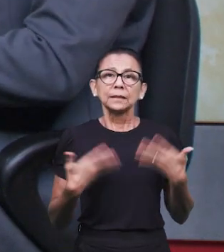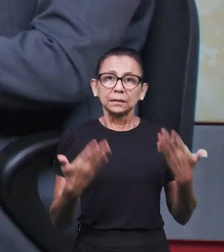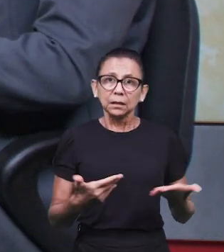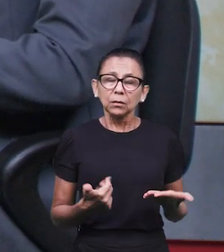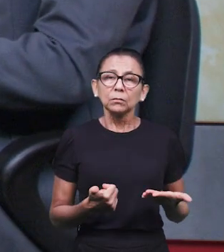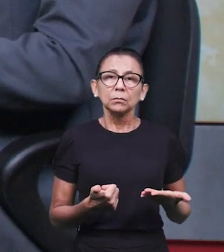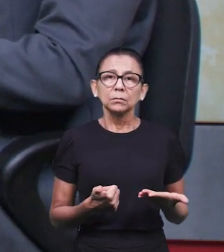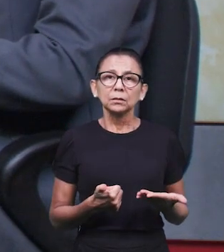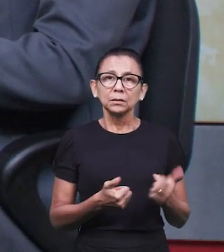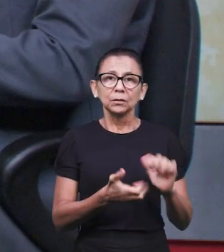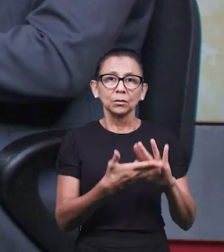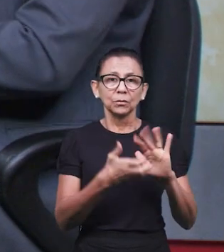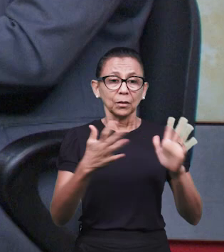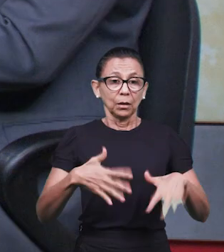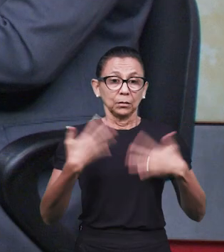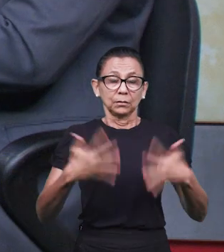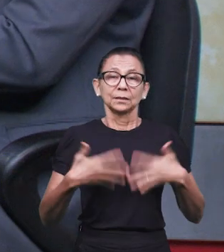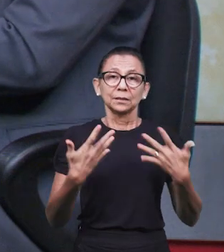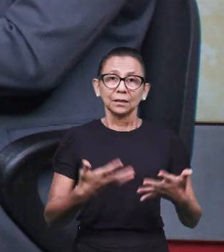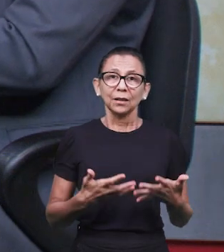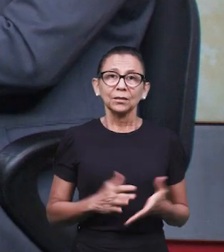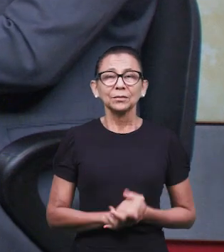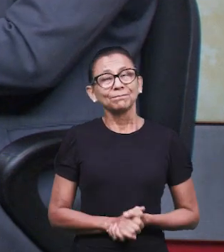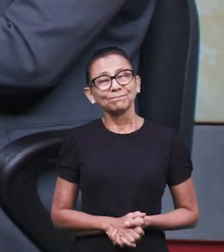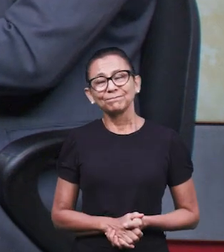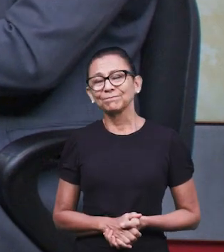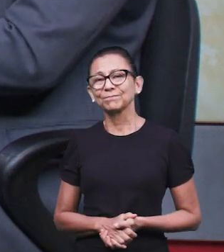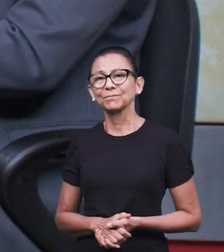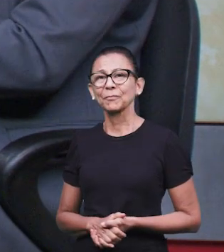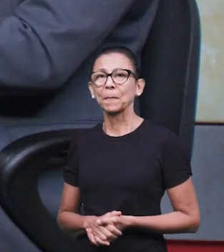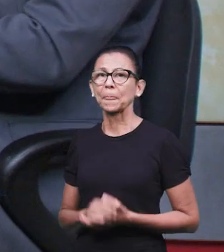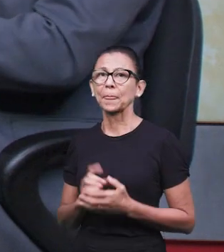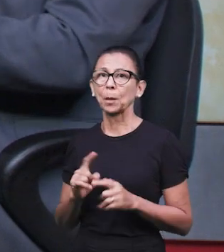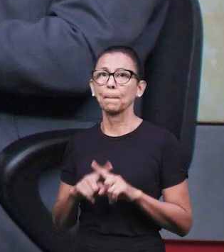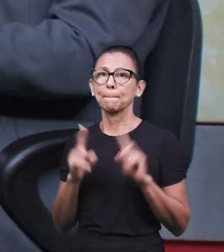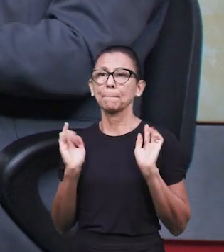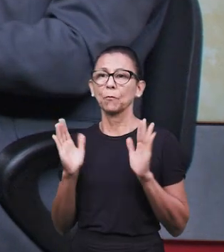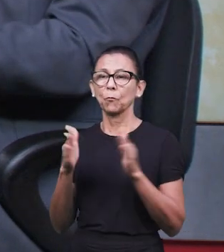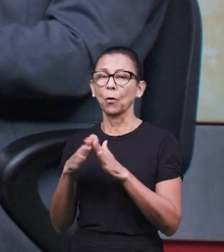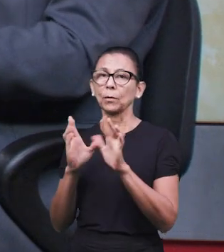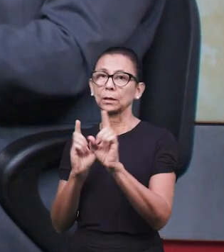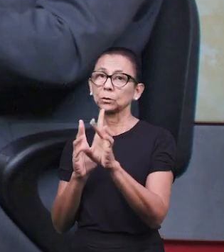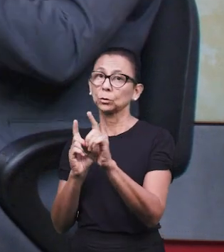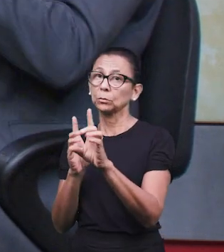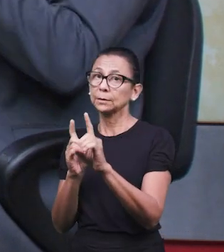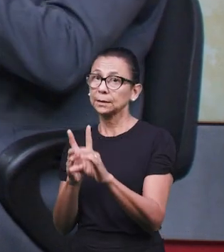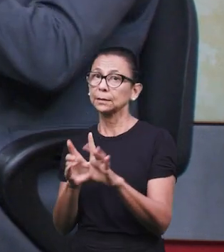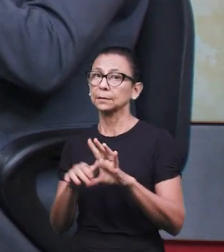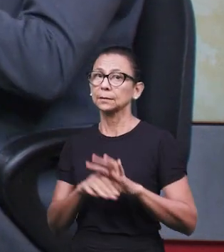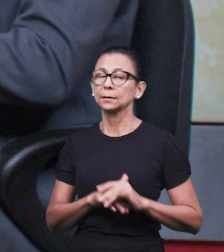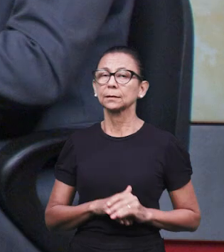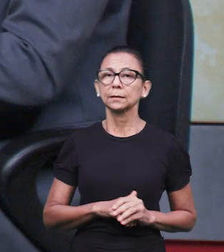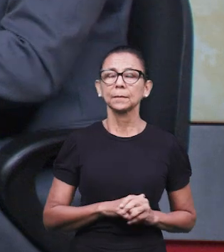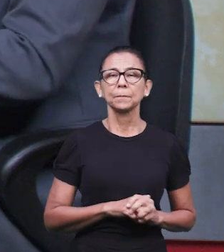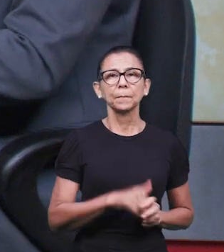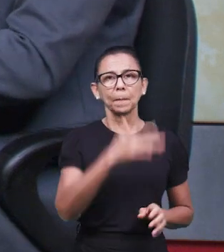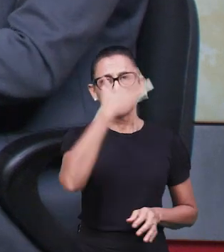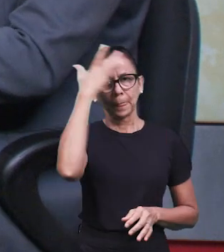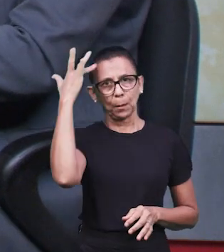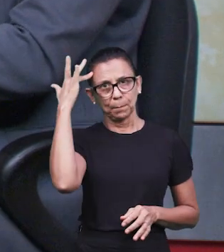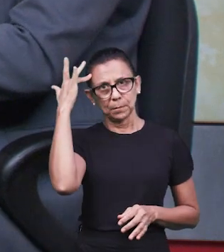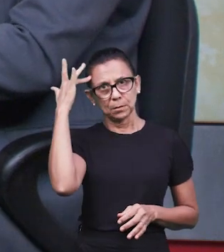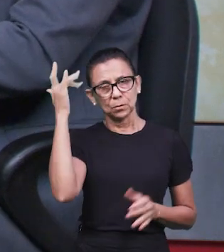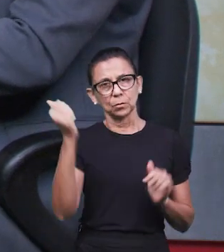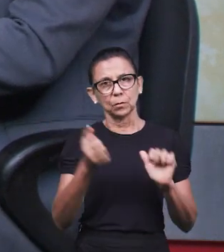vai ter luta, né? Assim, né? Então, isso é uma questão doutrinária. Porque a pessoa começa a ouvir muito isso. Porque a pessoa